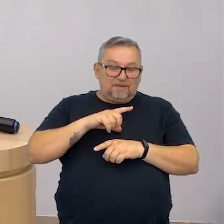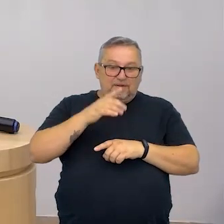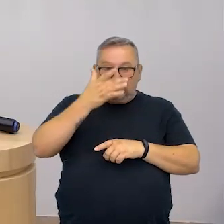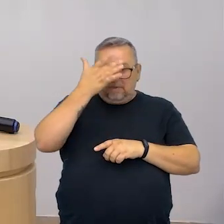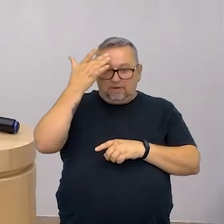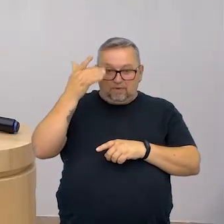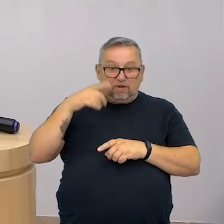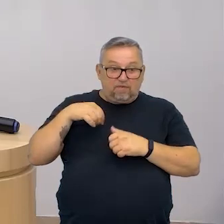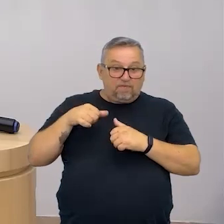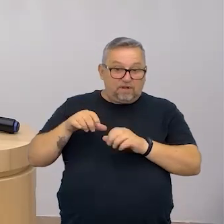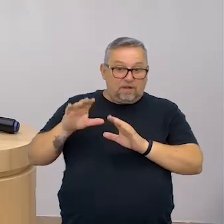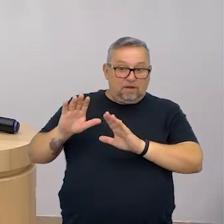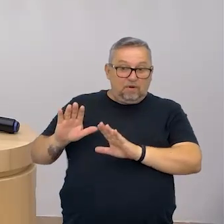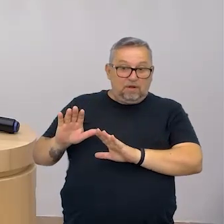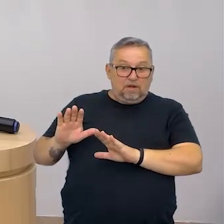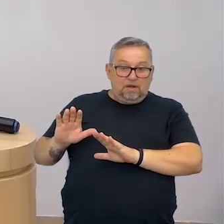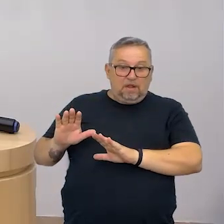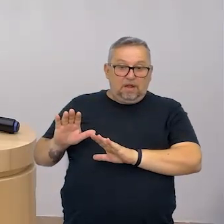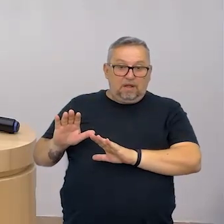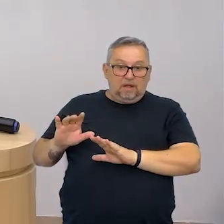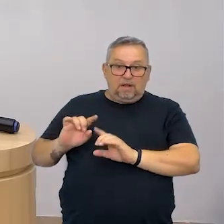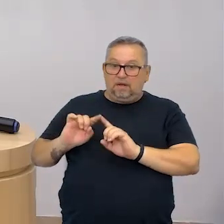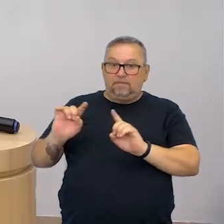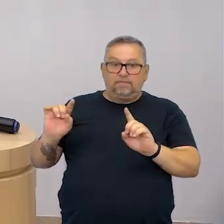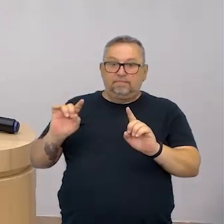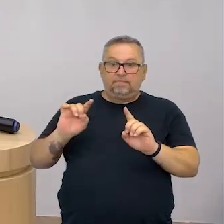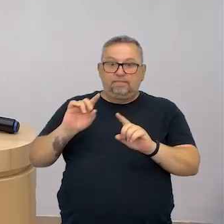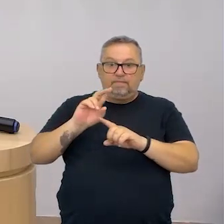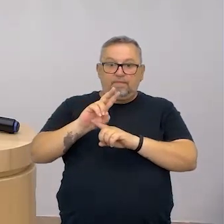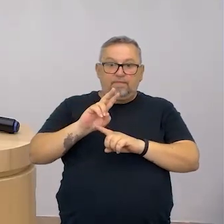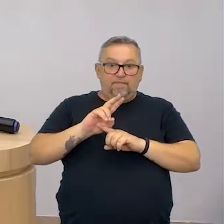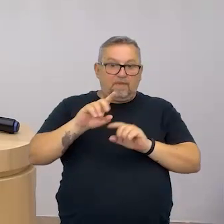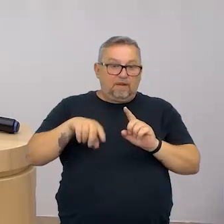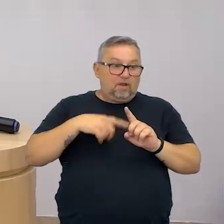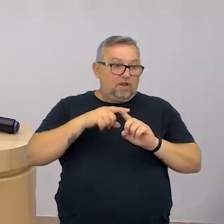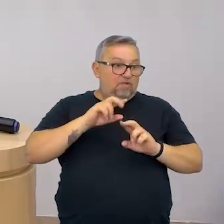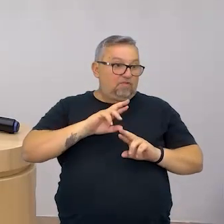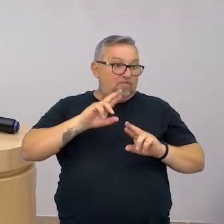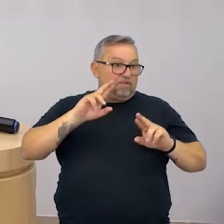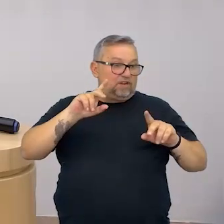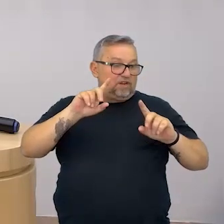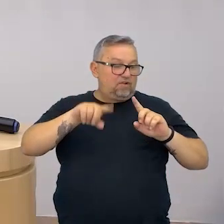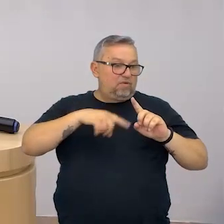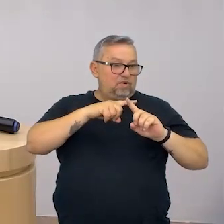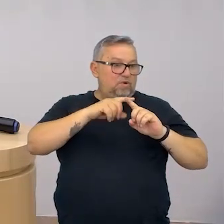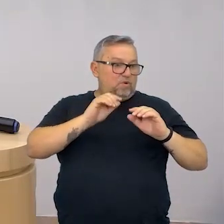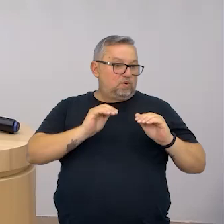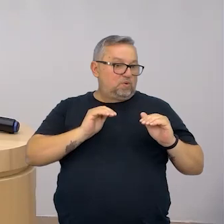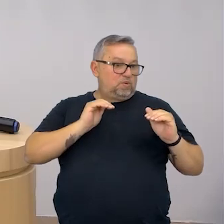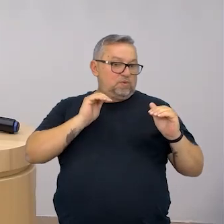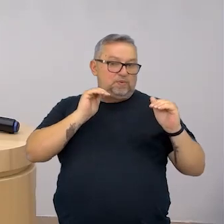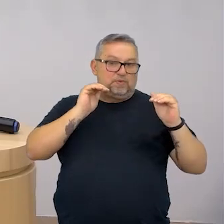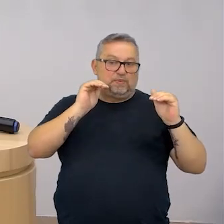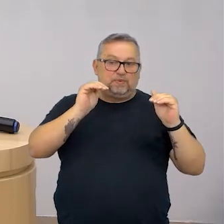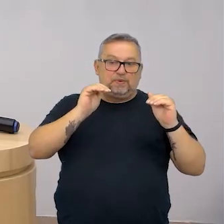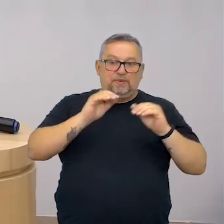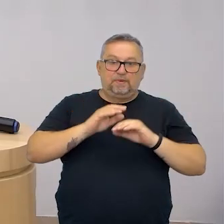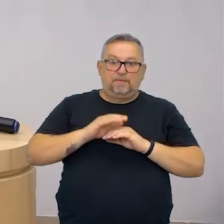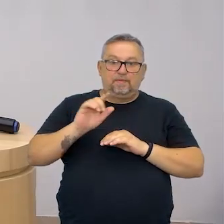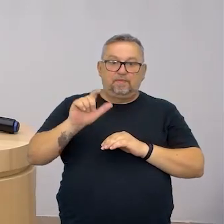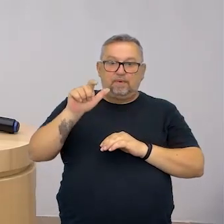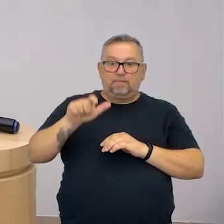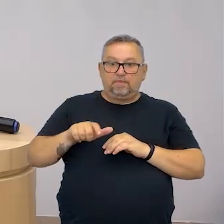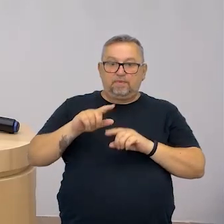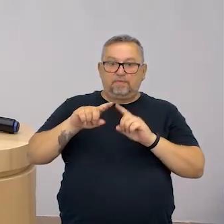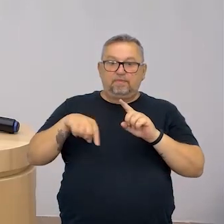que permaneceram naquele lugar, não, ele é tratado de uma forma diferenciada, né? Como se ele fosse realmente uma pessoa